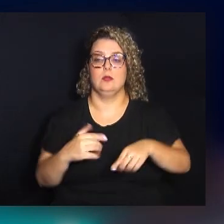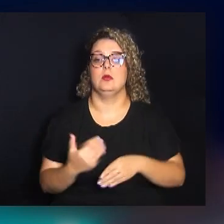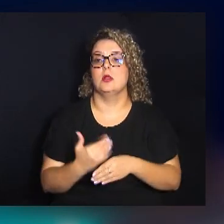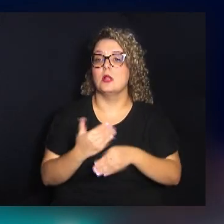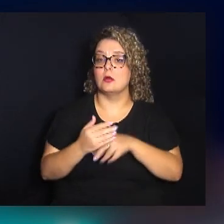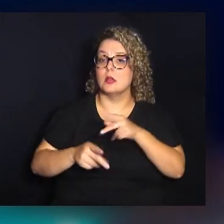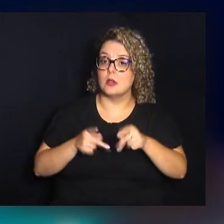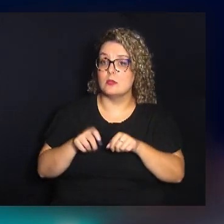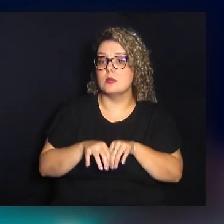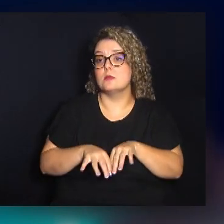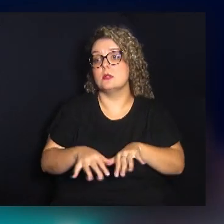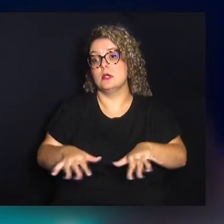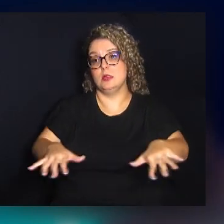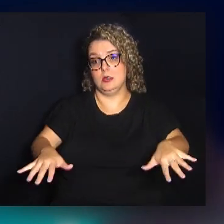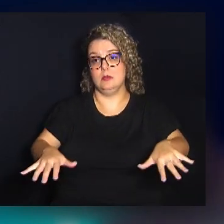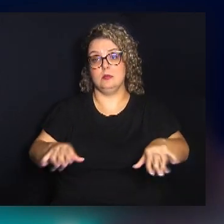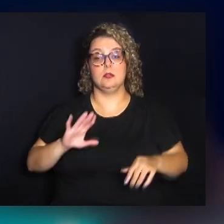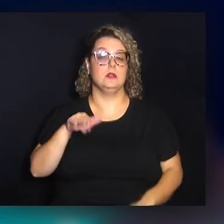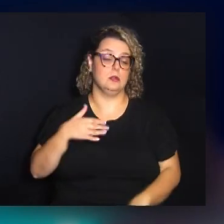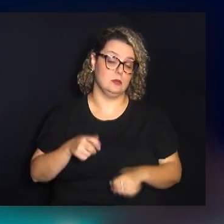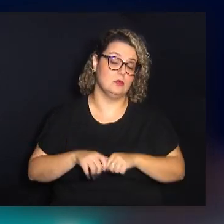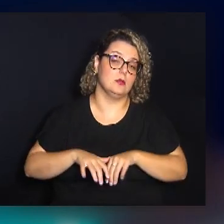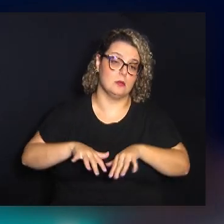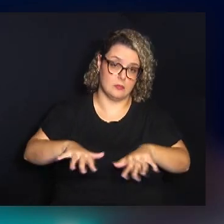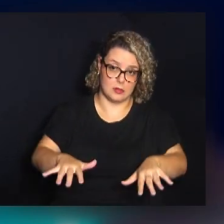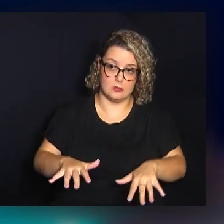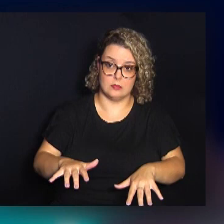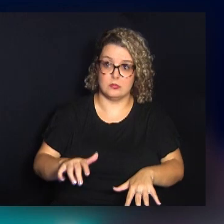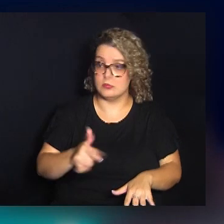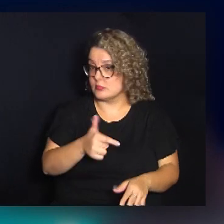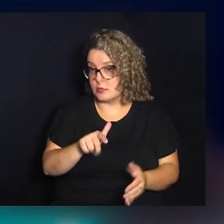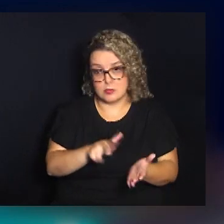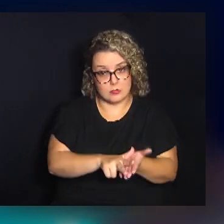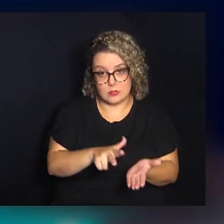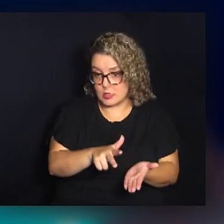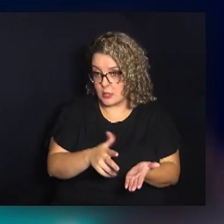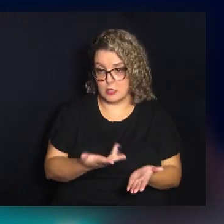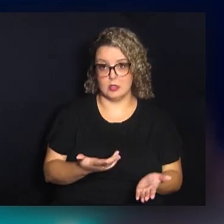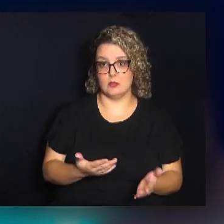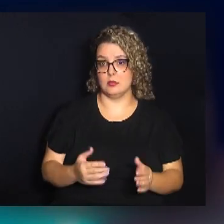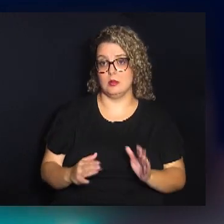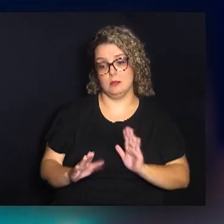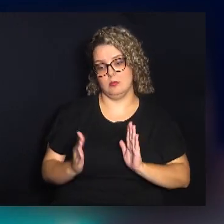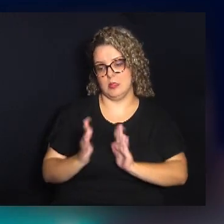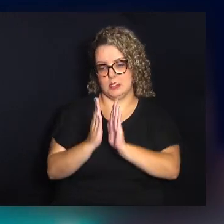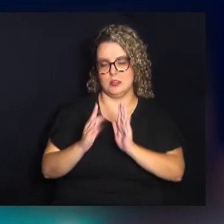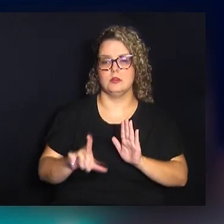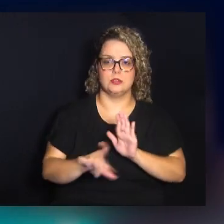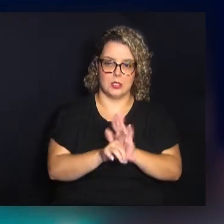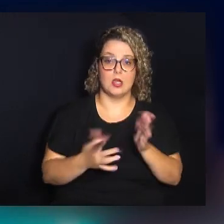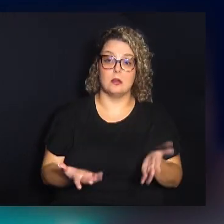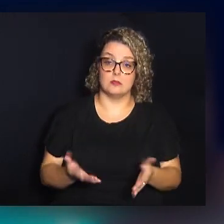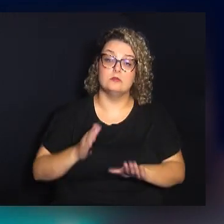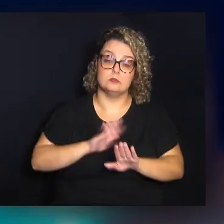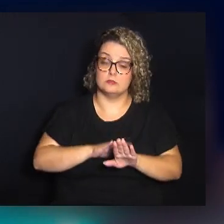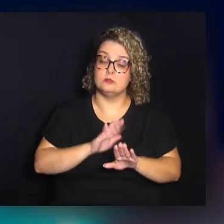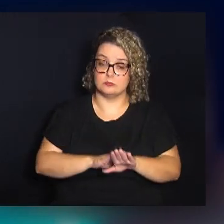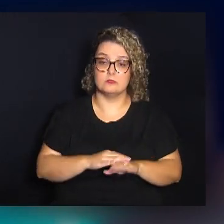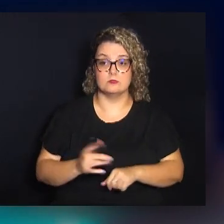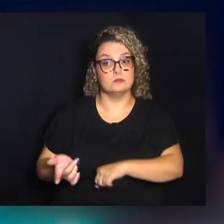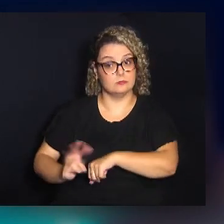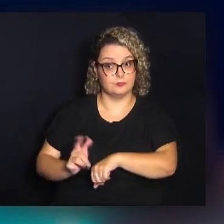construção, a população acabou ampliando. E ao ampliar, está irregular perante a legislação do município, ou que